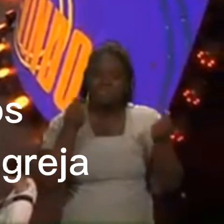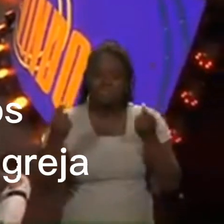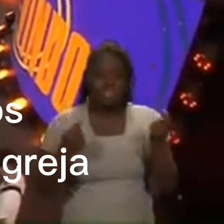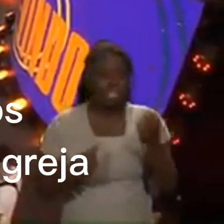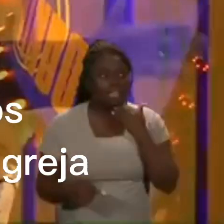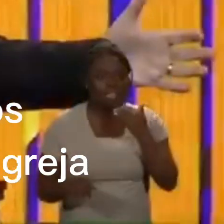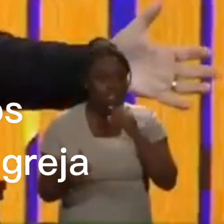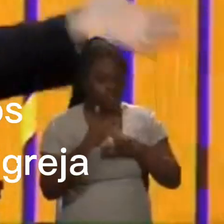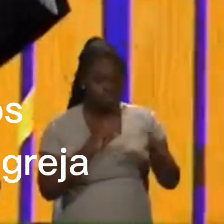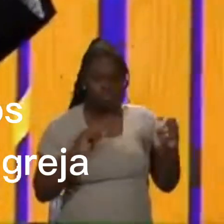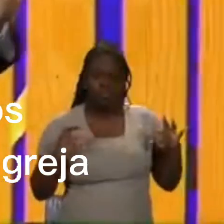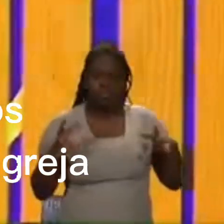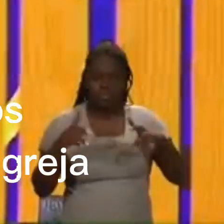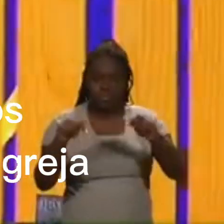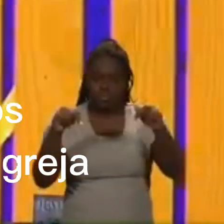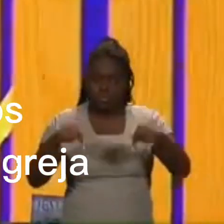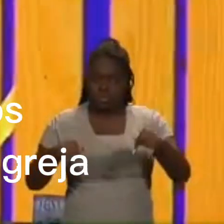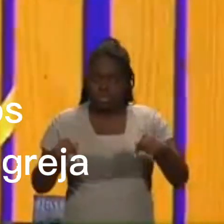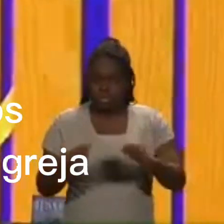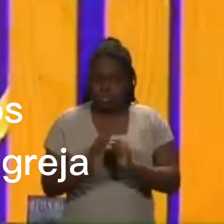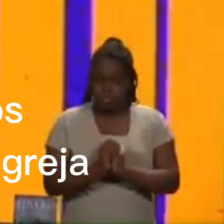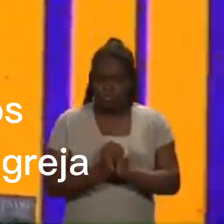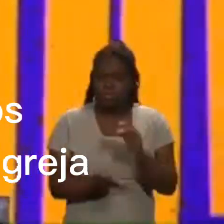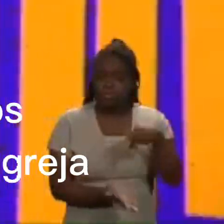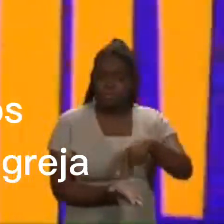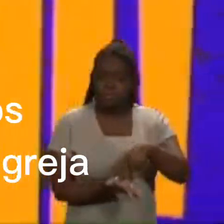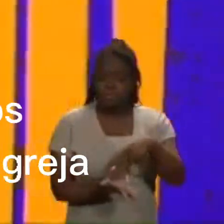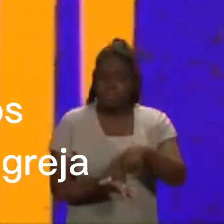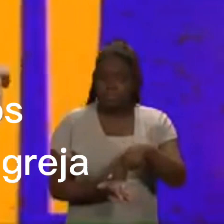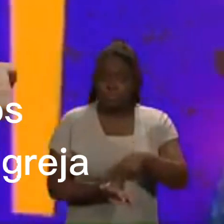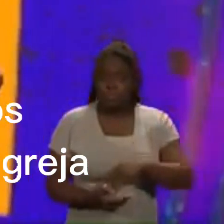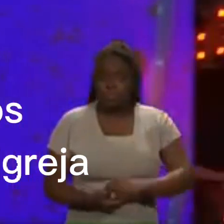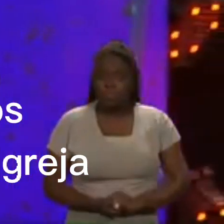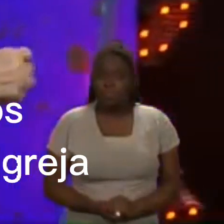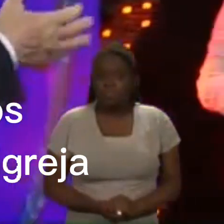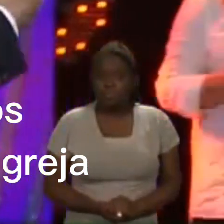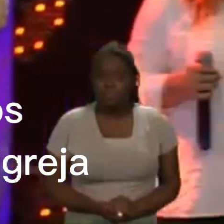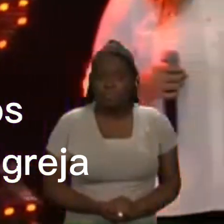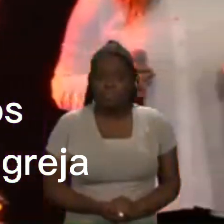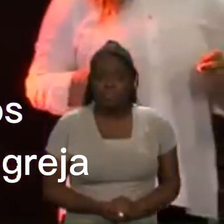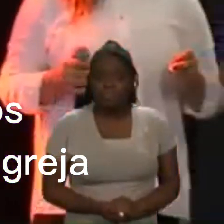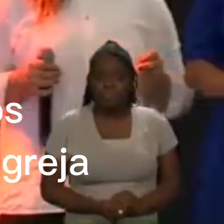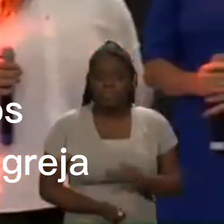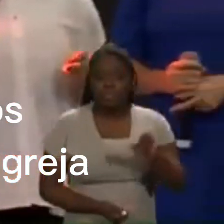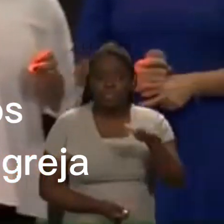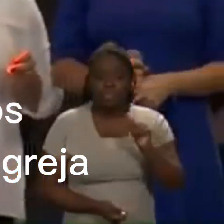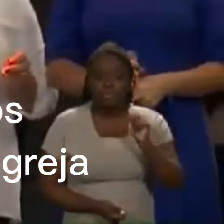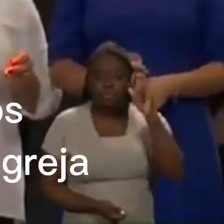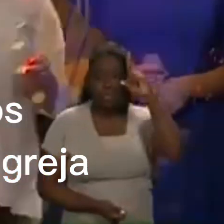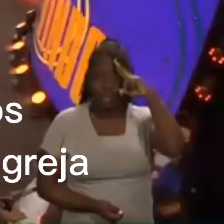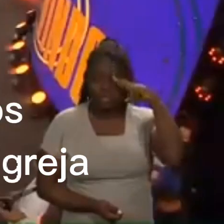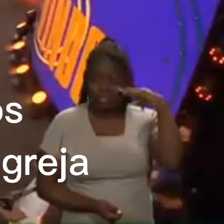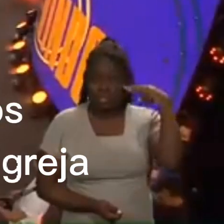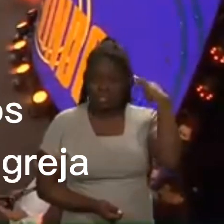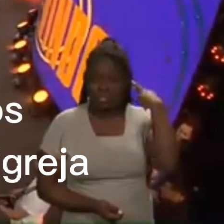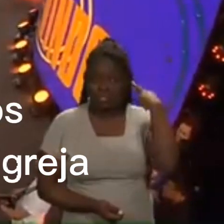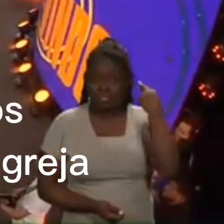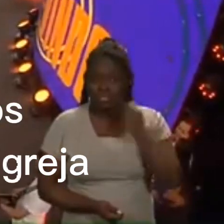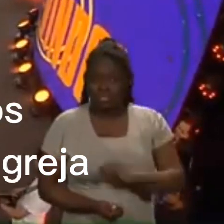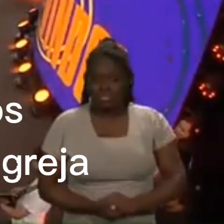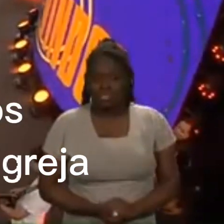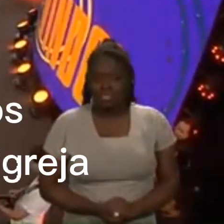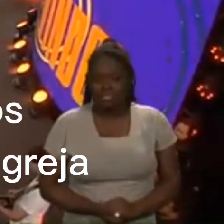Ninguém saia, todos aqui. Vamos todos ficar em pé. Eu queria chamar a minha Renata aqui à frente. Vem cá,